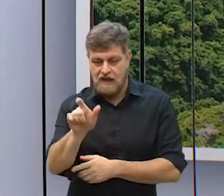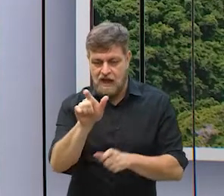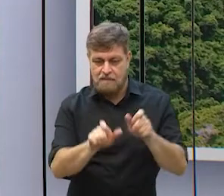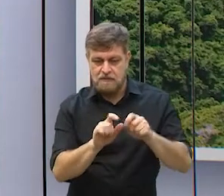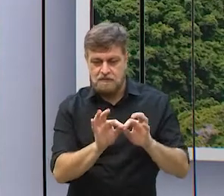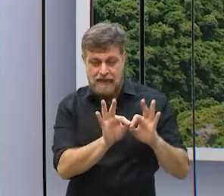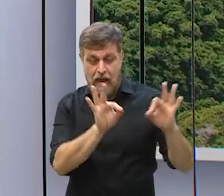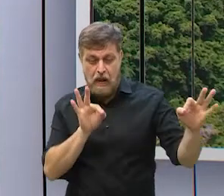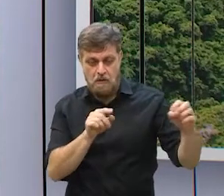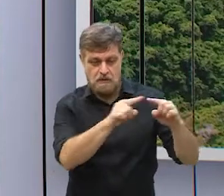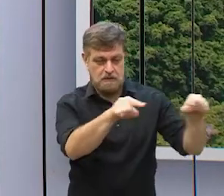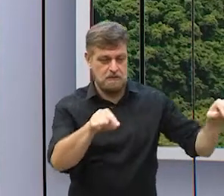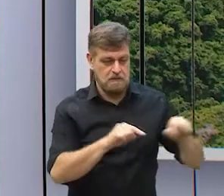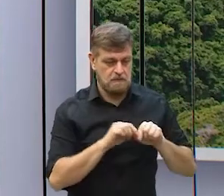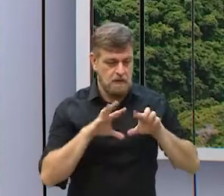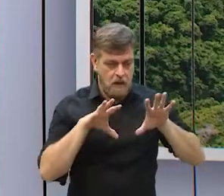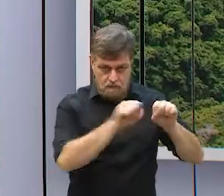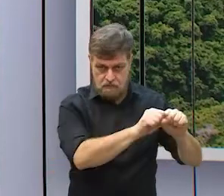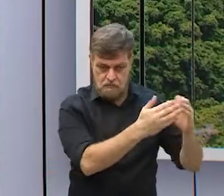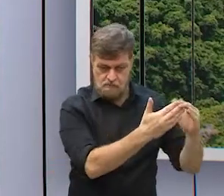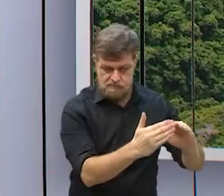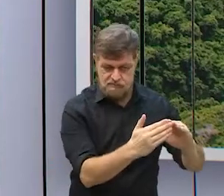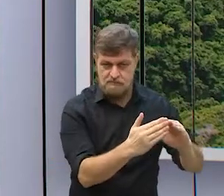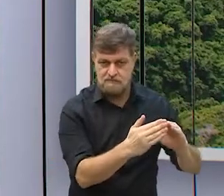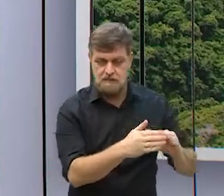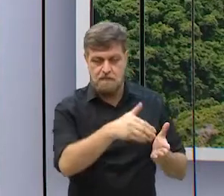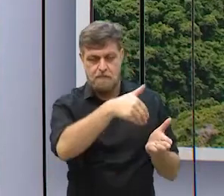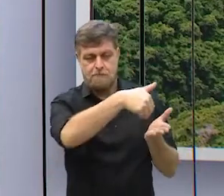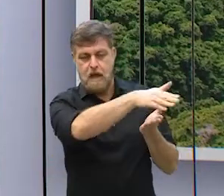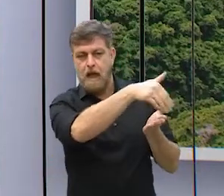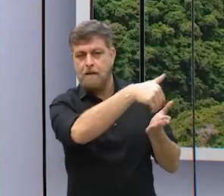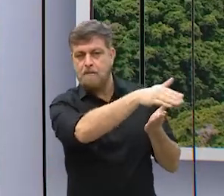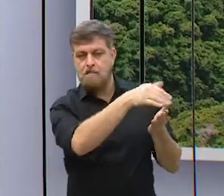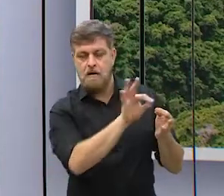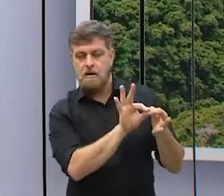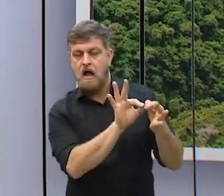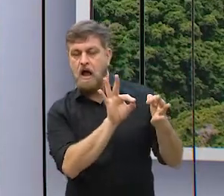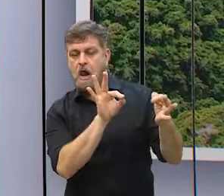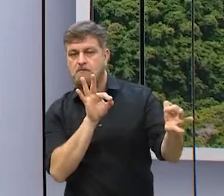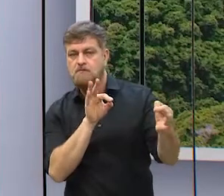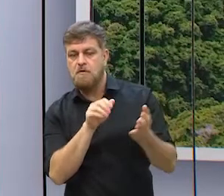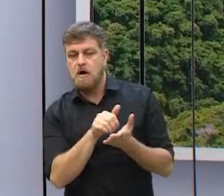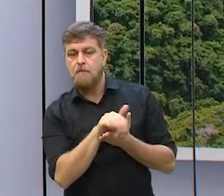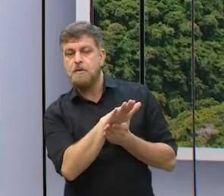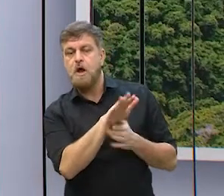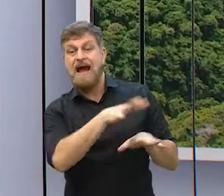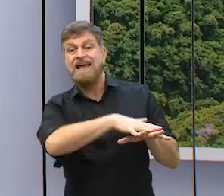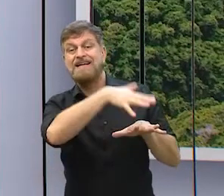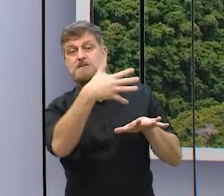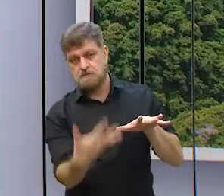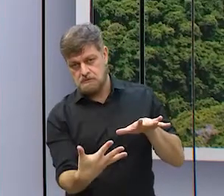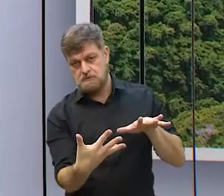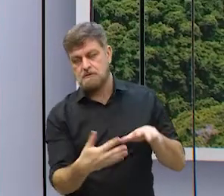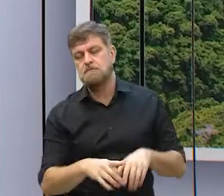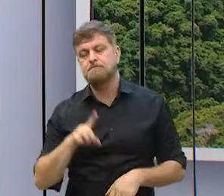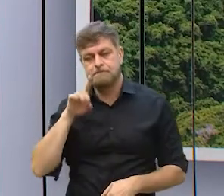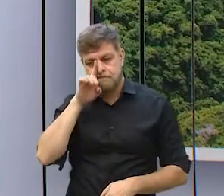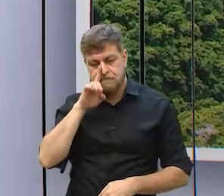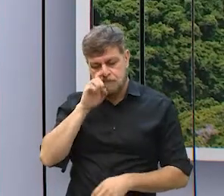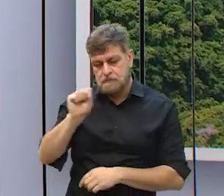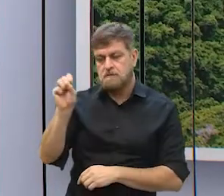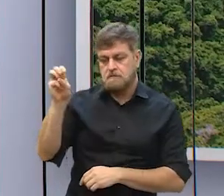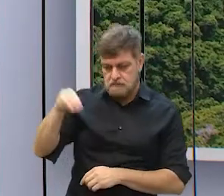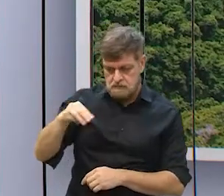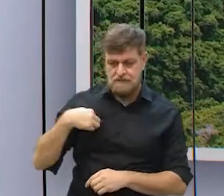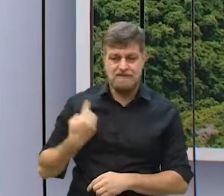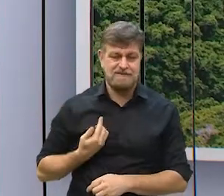na ocupação, ele cada vez mais ser jogado mais para fora, entende? Isso é um risco, sim, que a gente corre e a